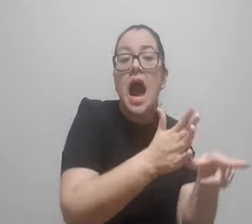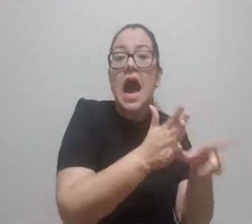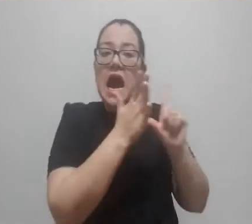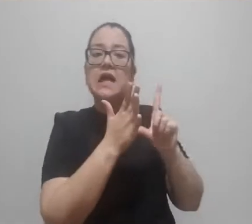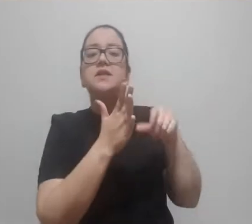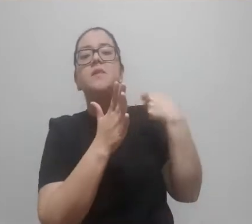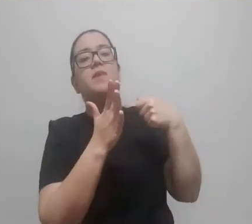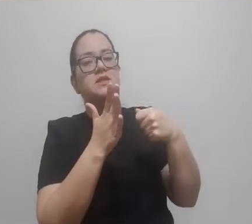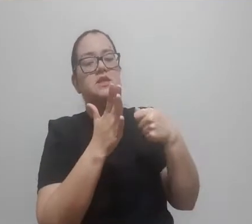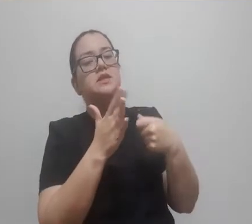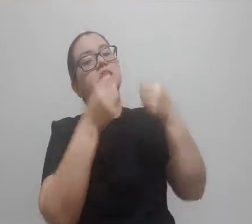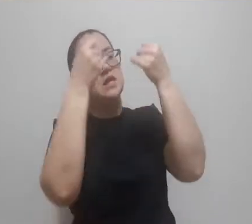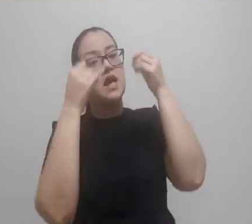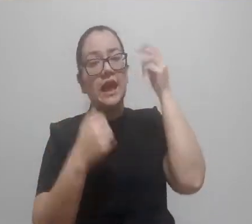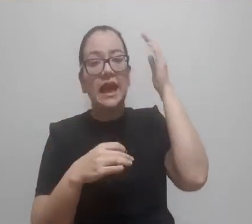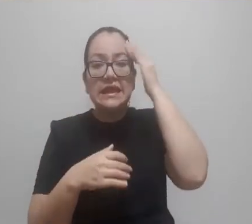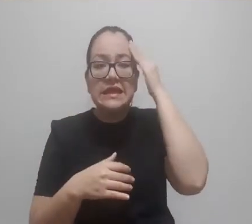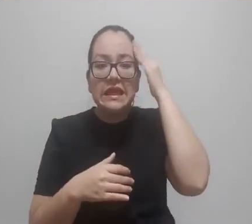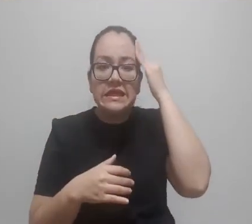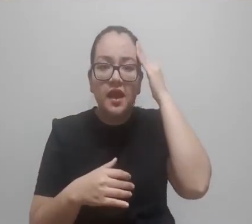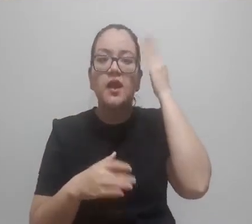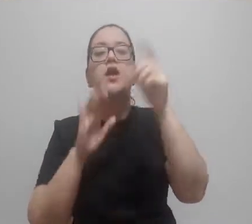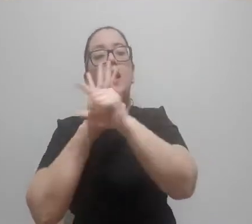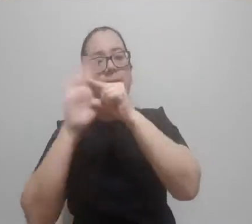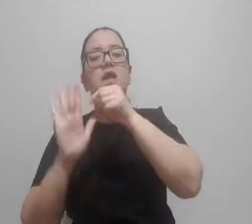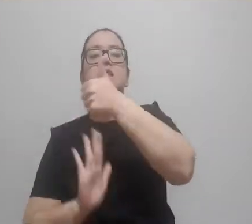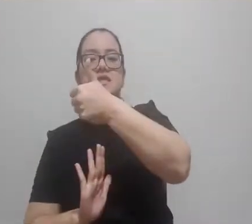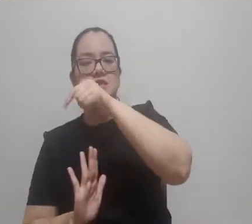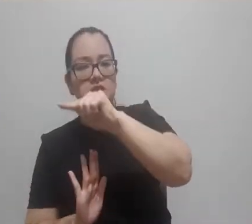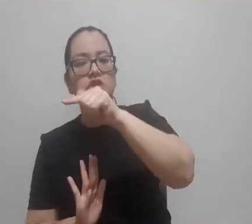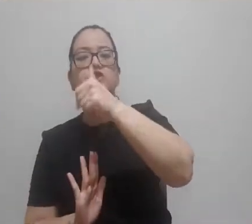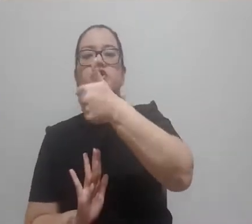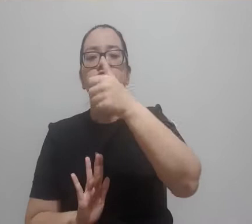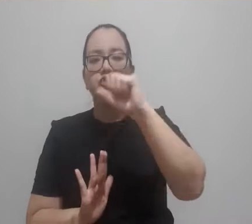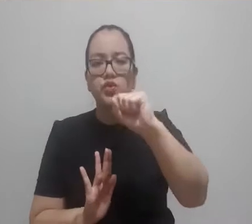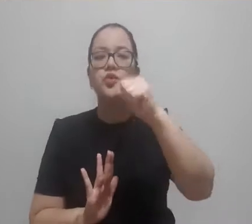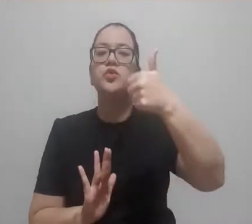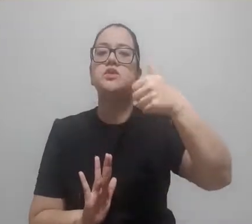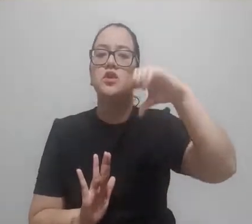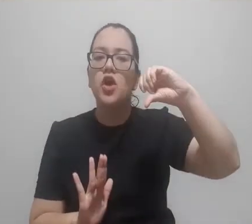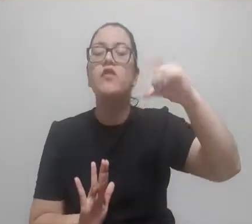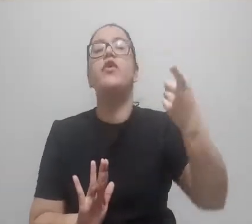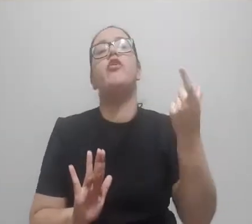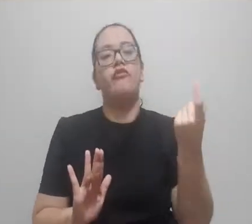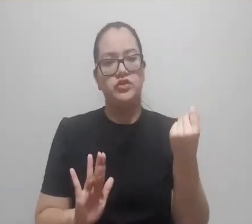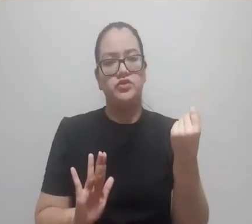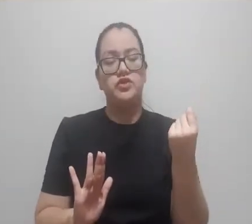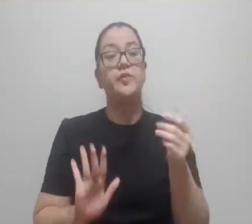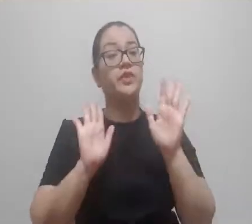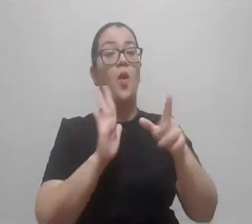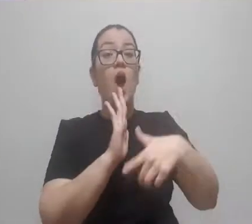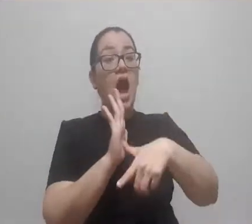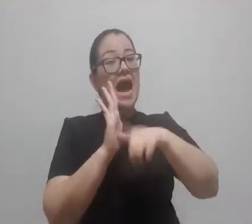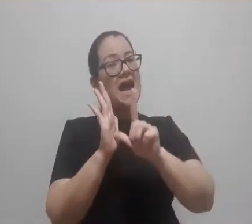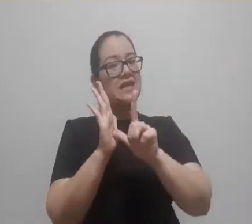importante que a gente preste atenção a esse detalhe. Então ele vai, antes de ir nos pormenores, antes